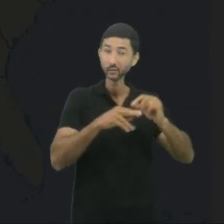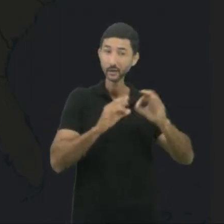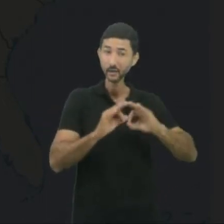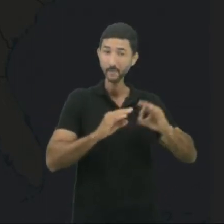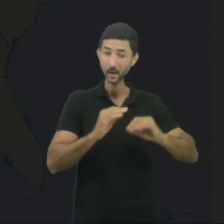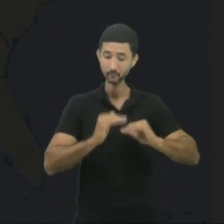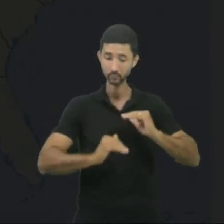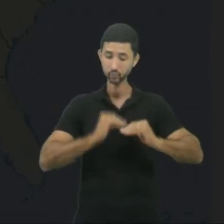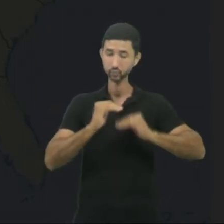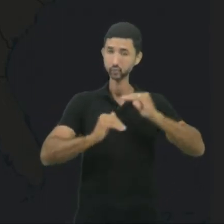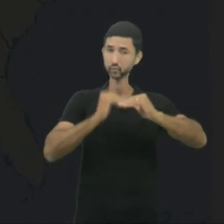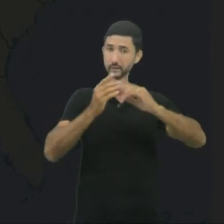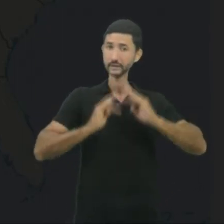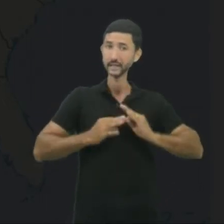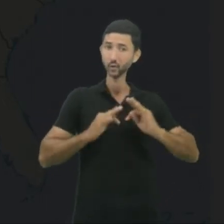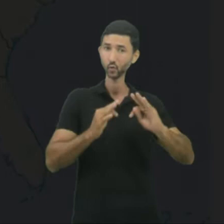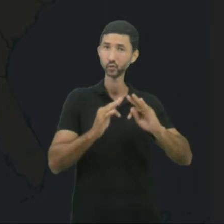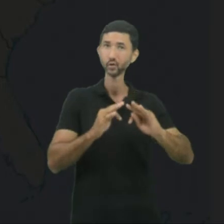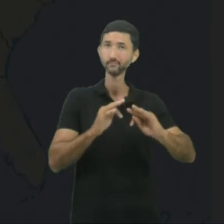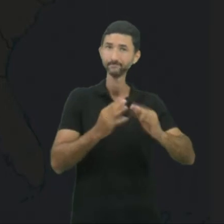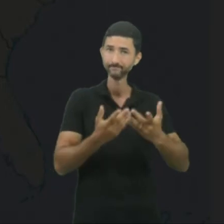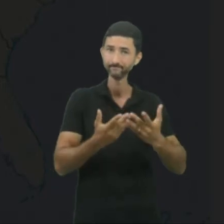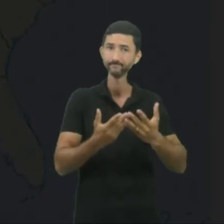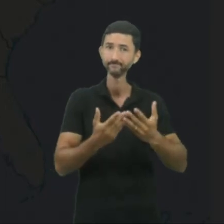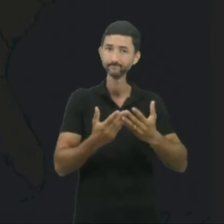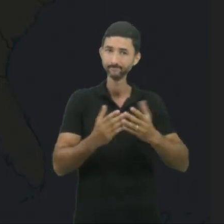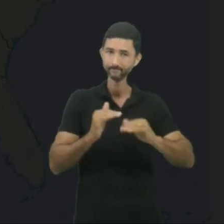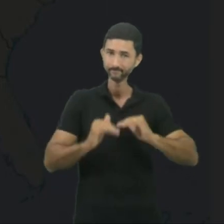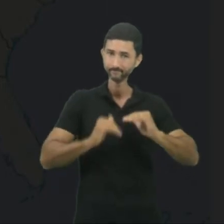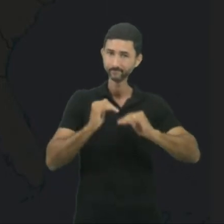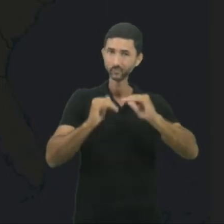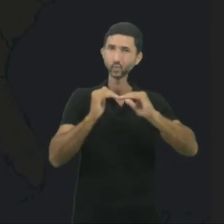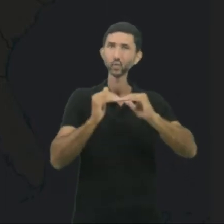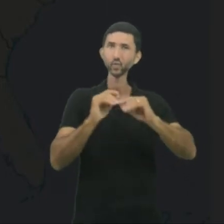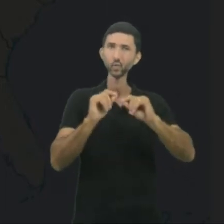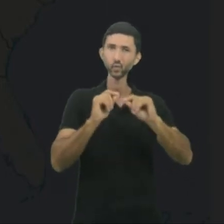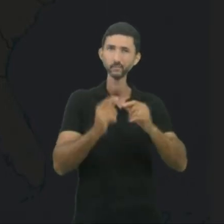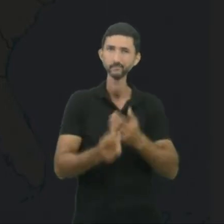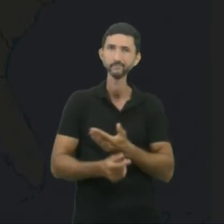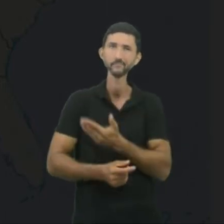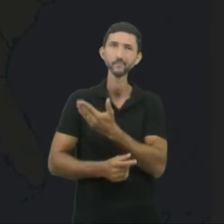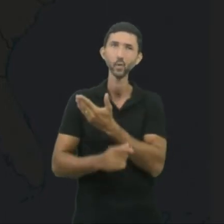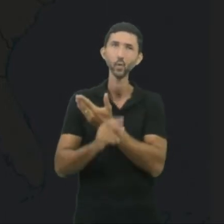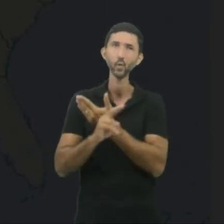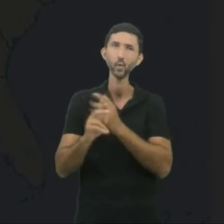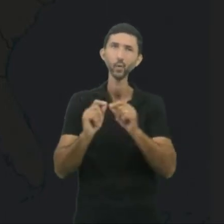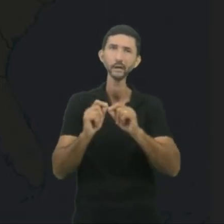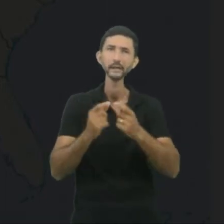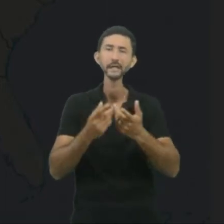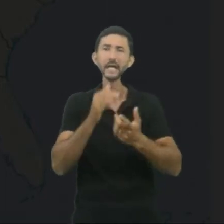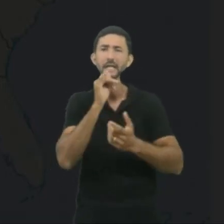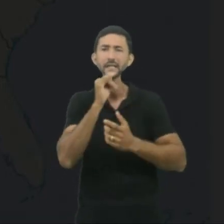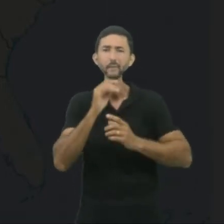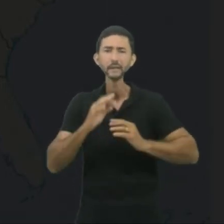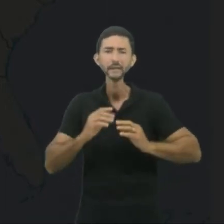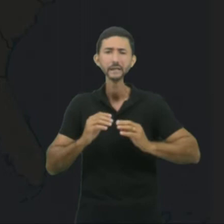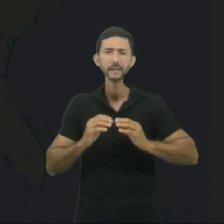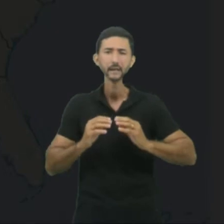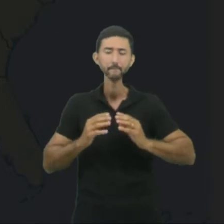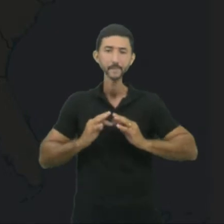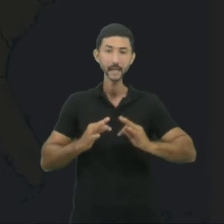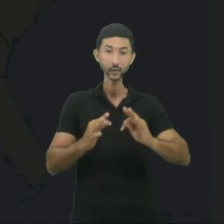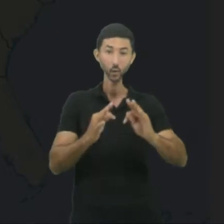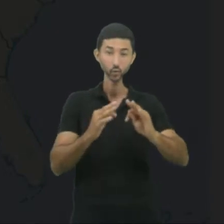para a tecnologia chamada de tecnologias disruptivas, ou seja, uma tecnologia voltada